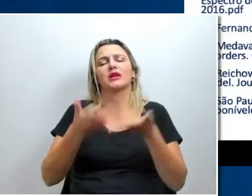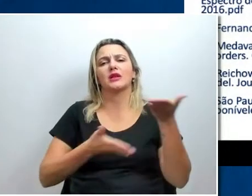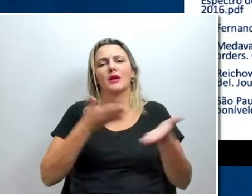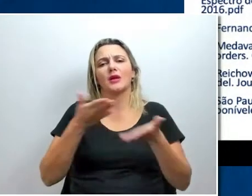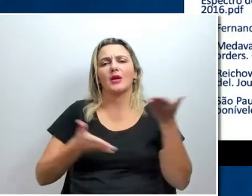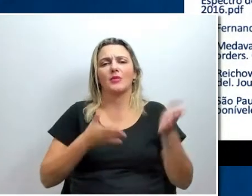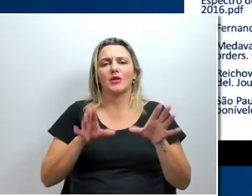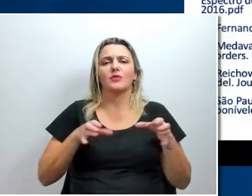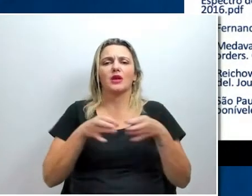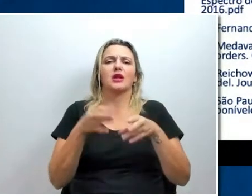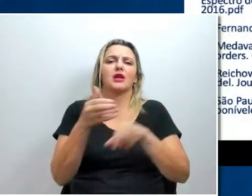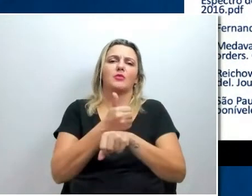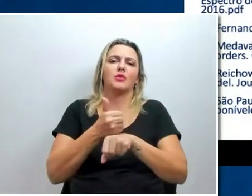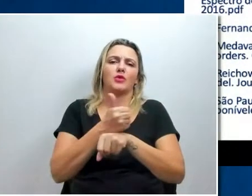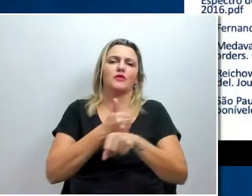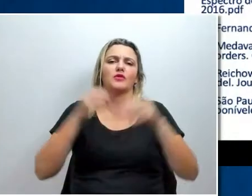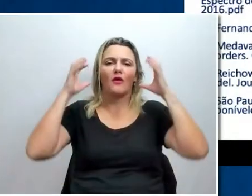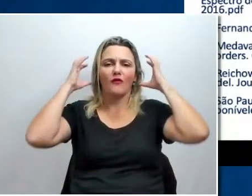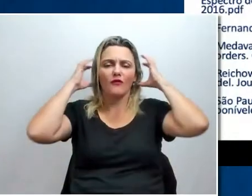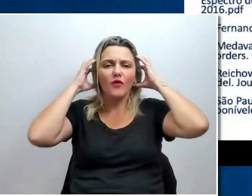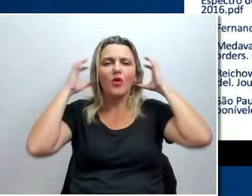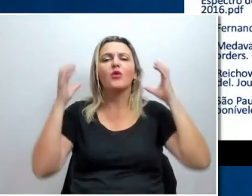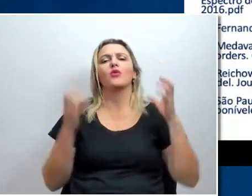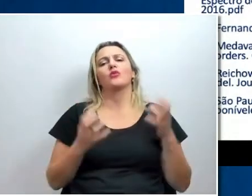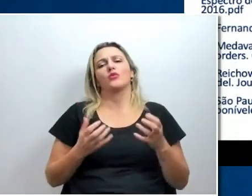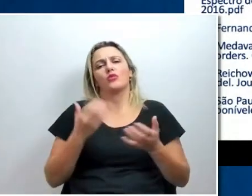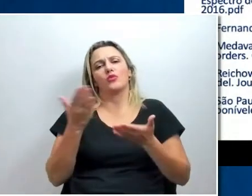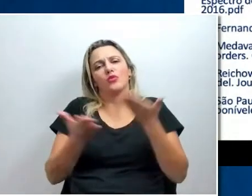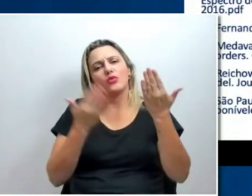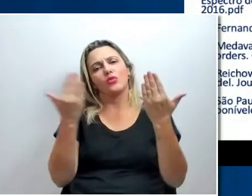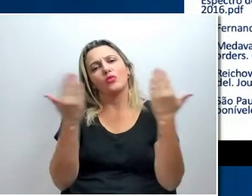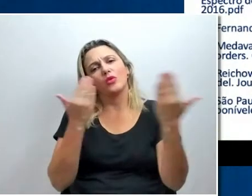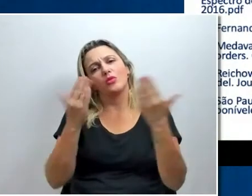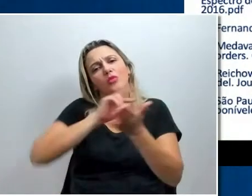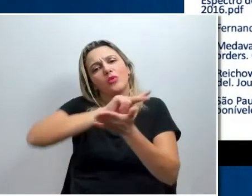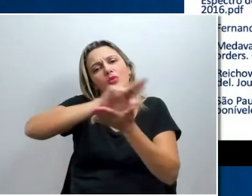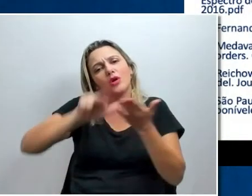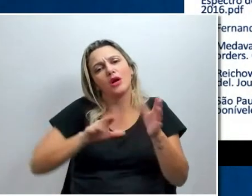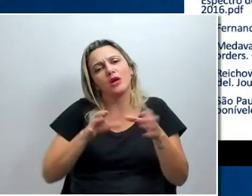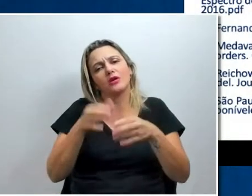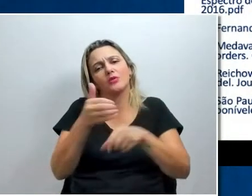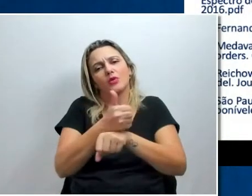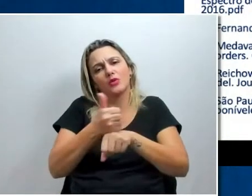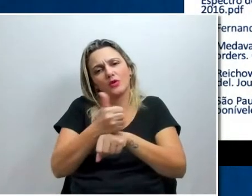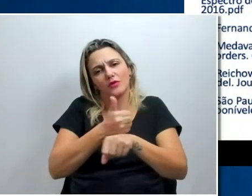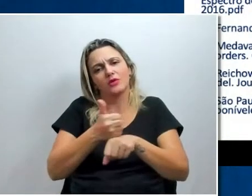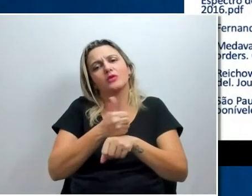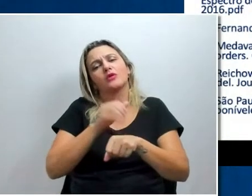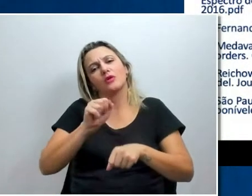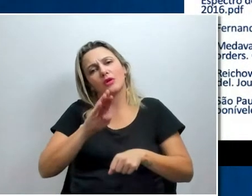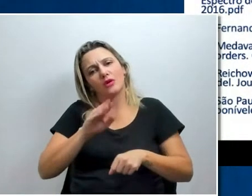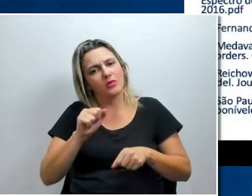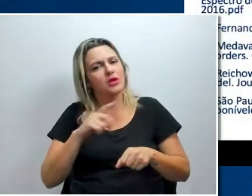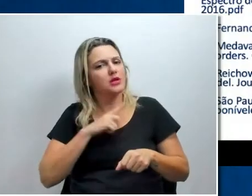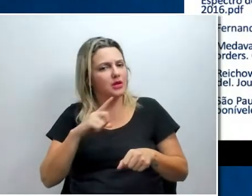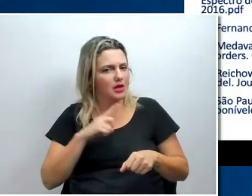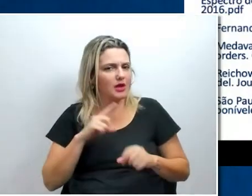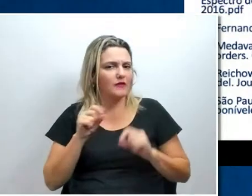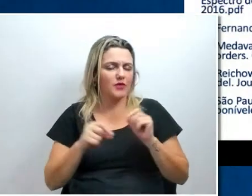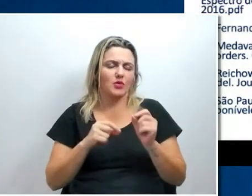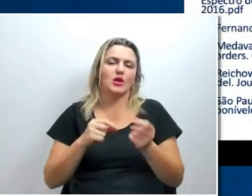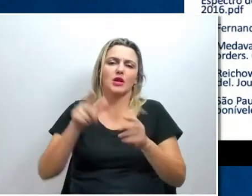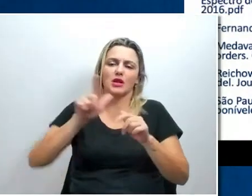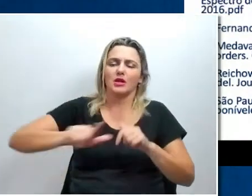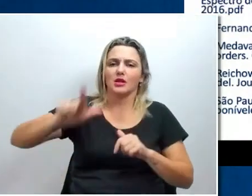evidência científica de eficácia, né. Após análise da literatura consultada, a literatura consultada